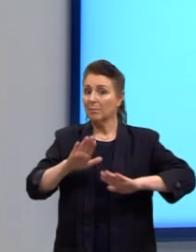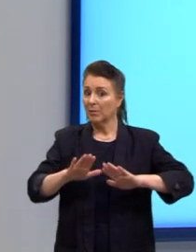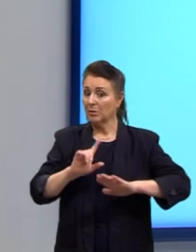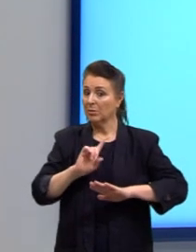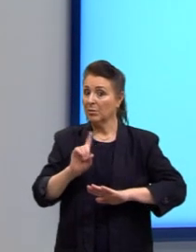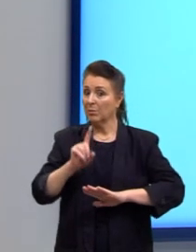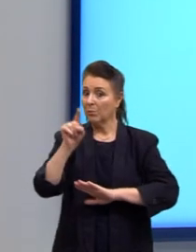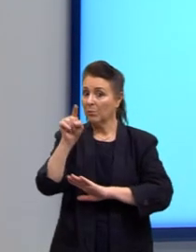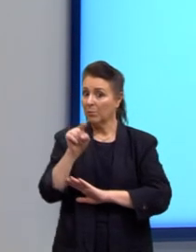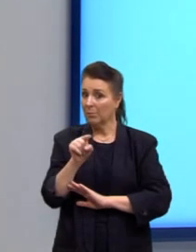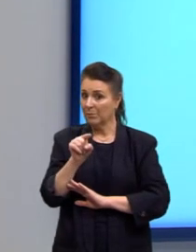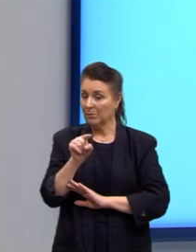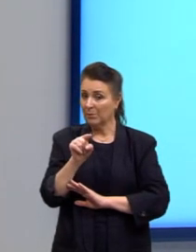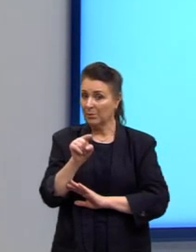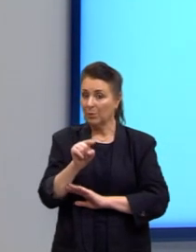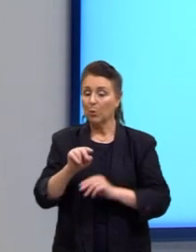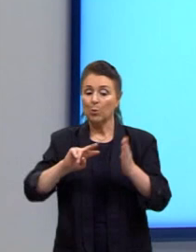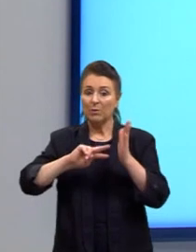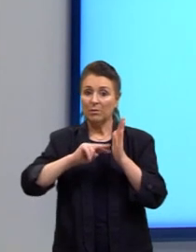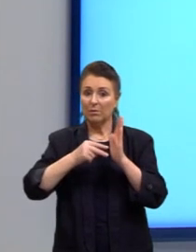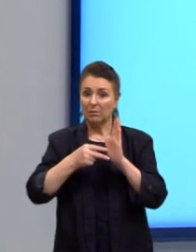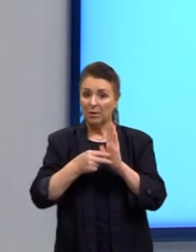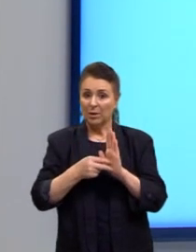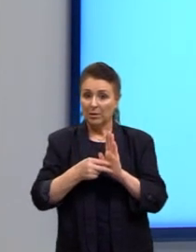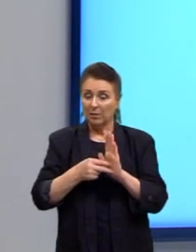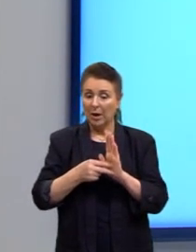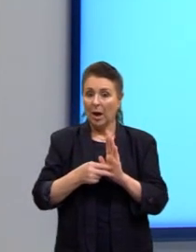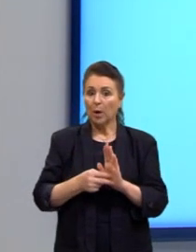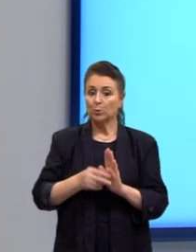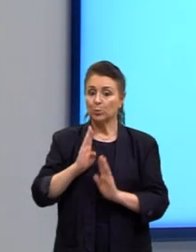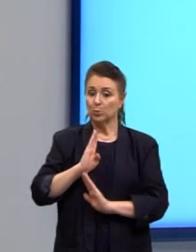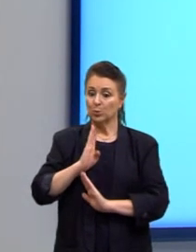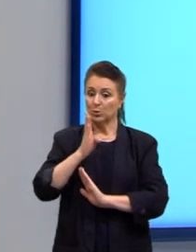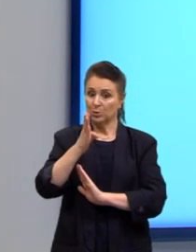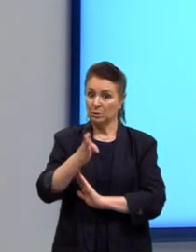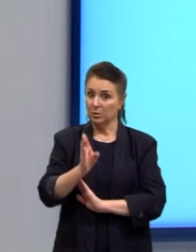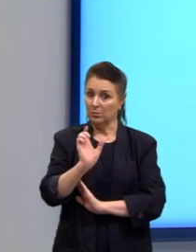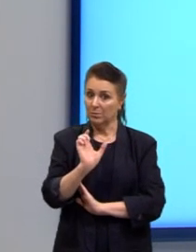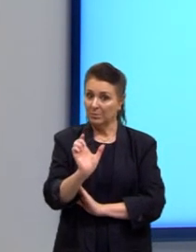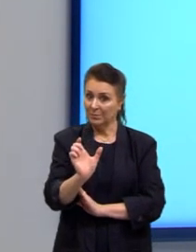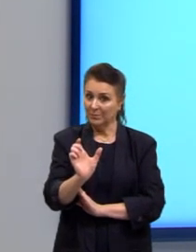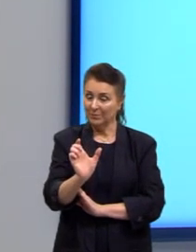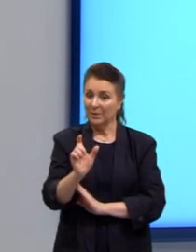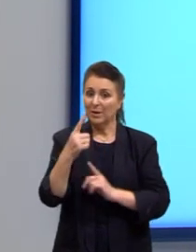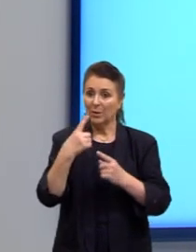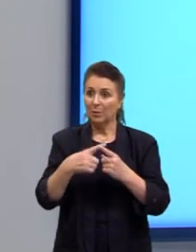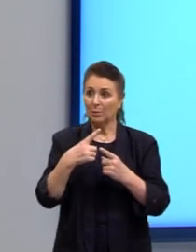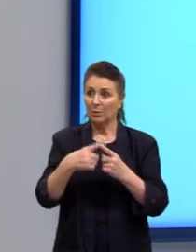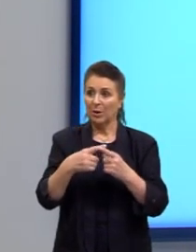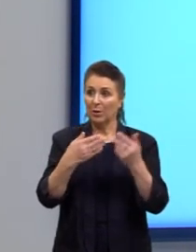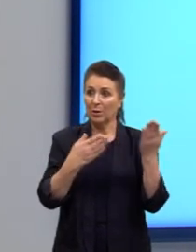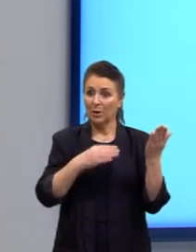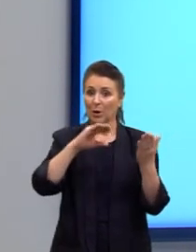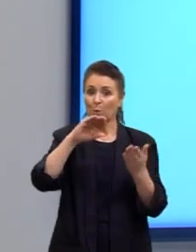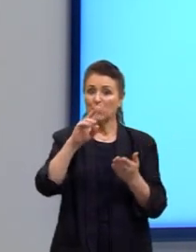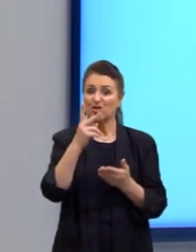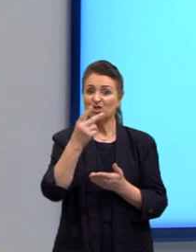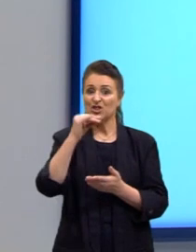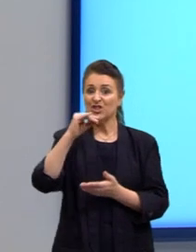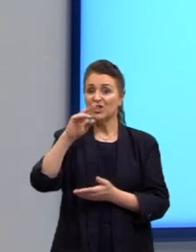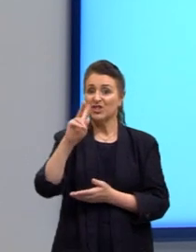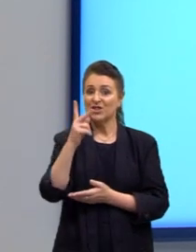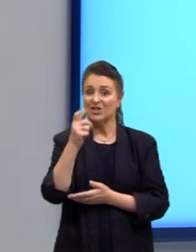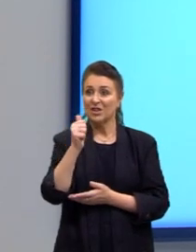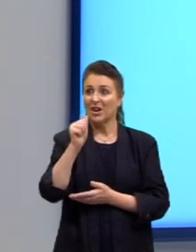a o significado literal da palavra porque o Tite Aron é torresmo mas ele